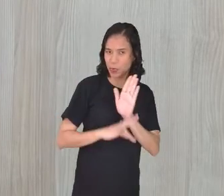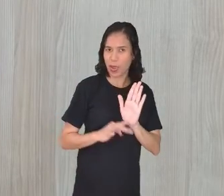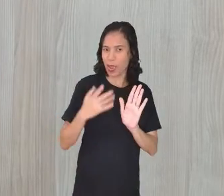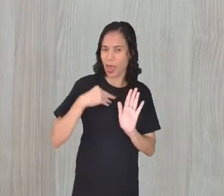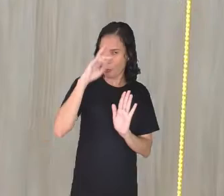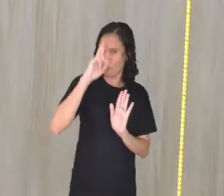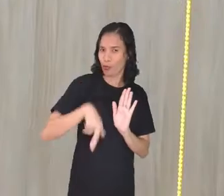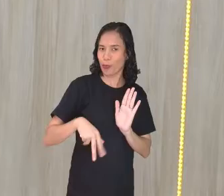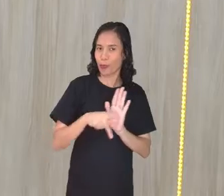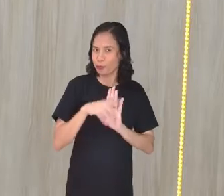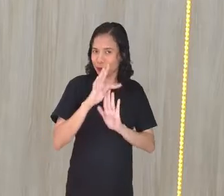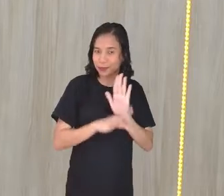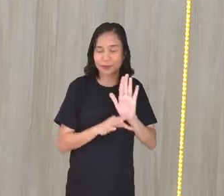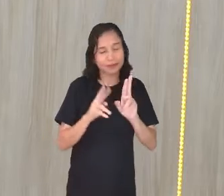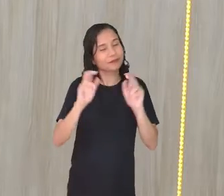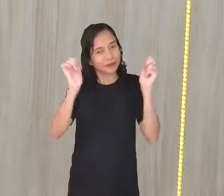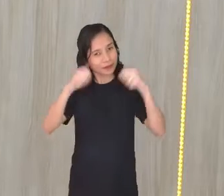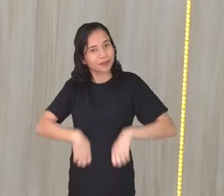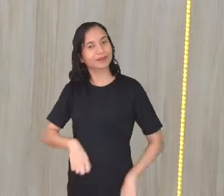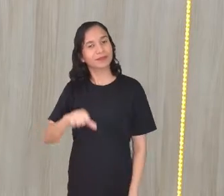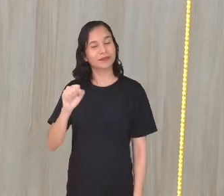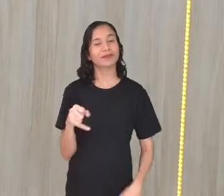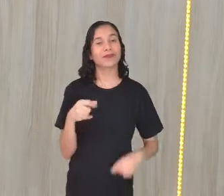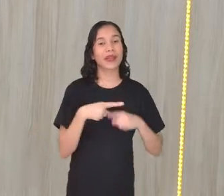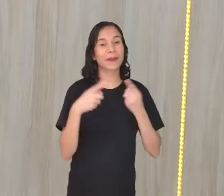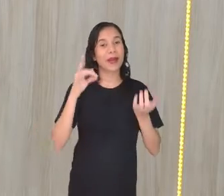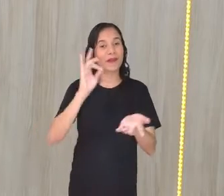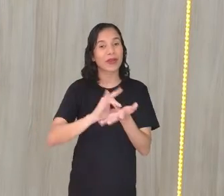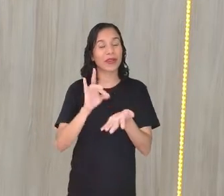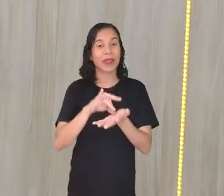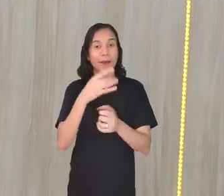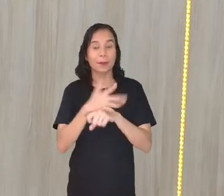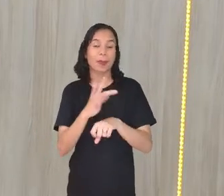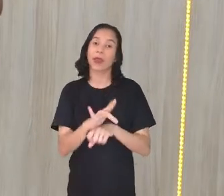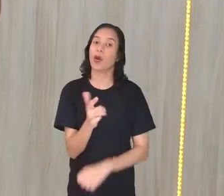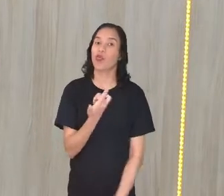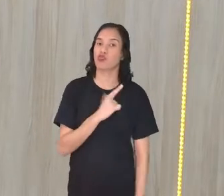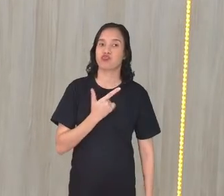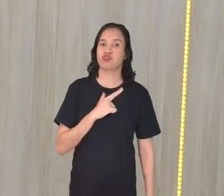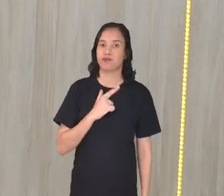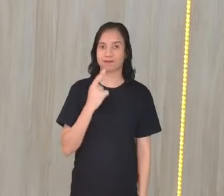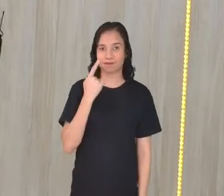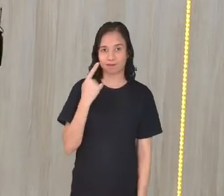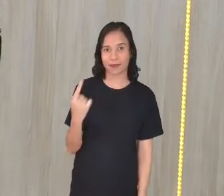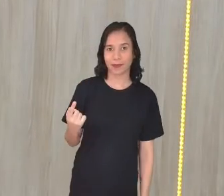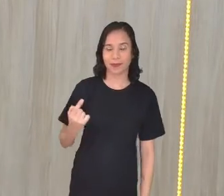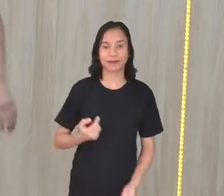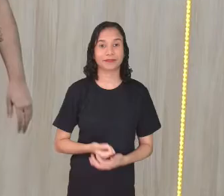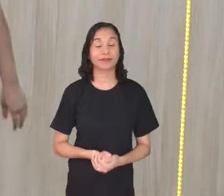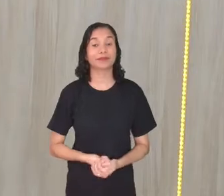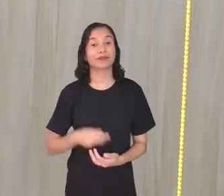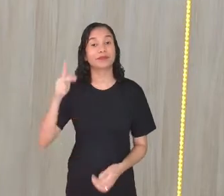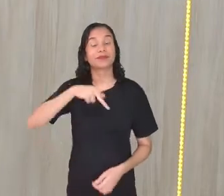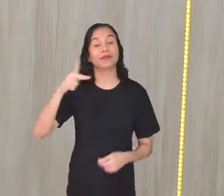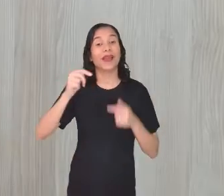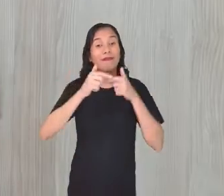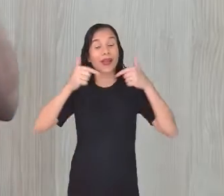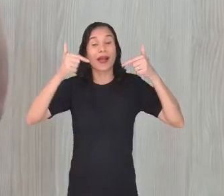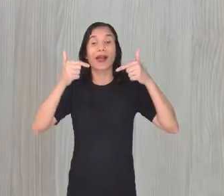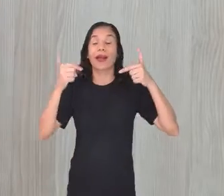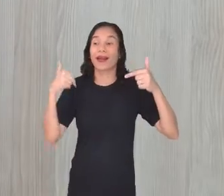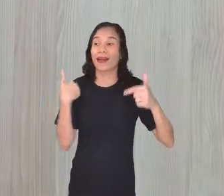dona do texto. Então, isso é possível, tá? Embora, na realidade, a gente não tenha isso, não. Seria Professora bom, Viviane, diga. É porque